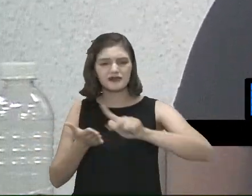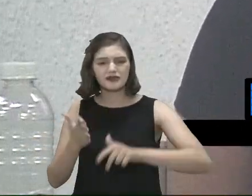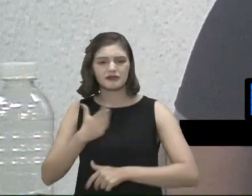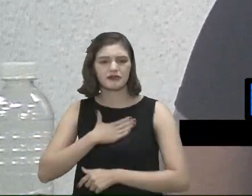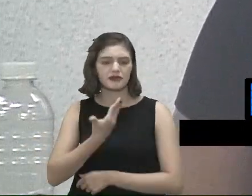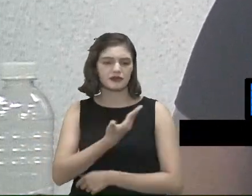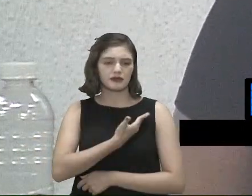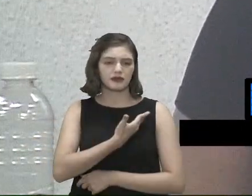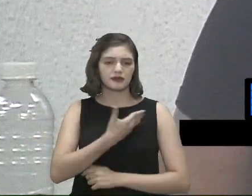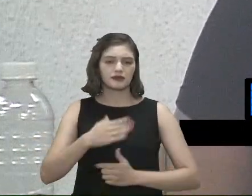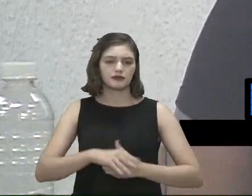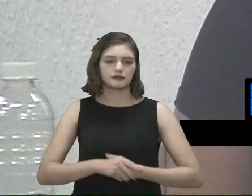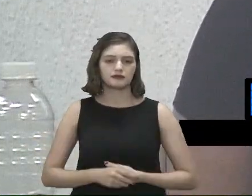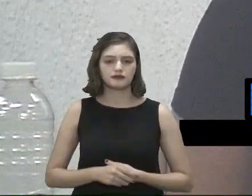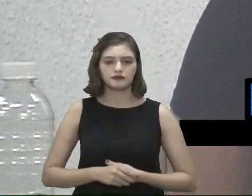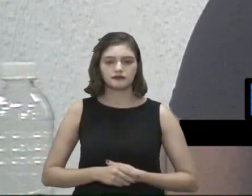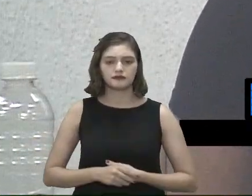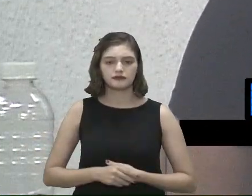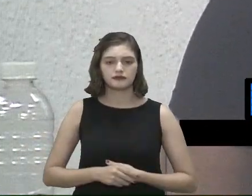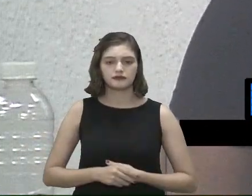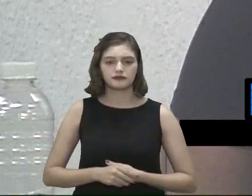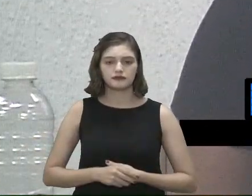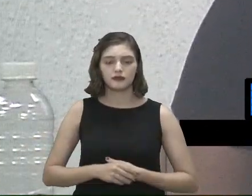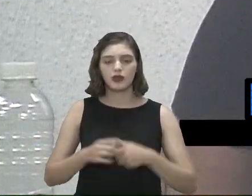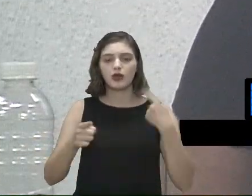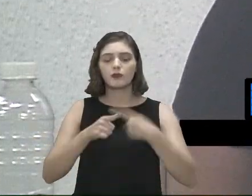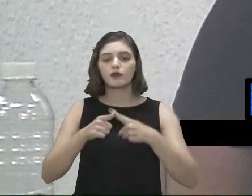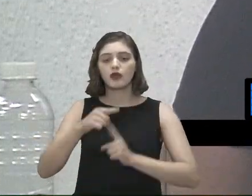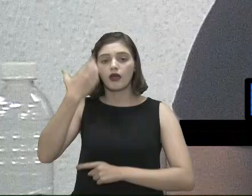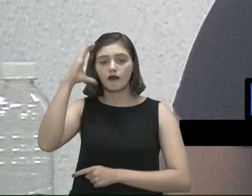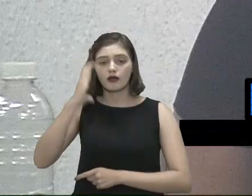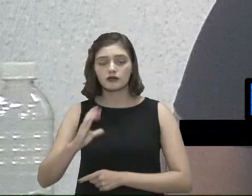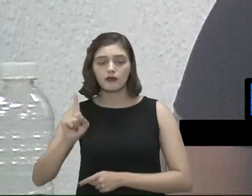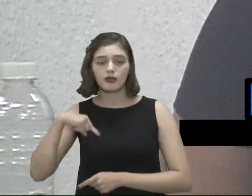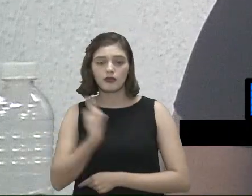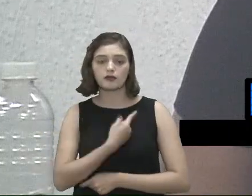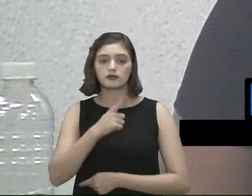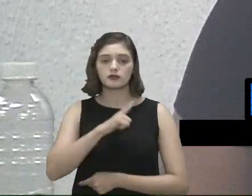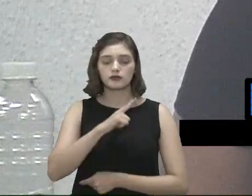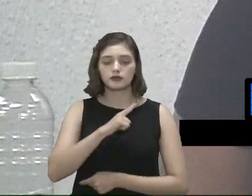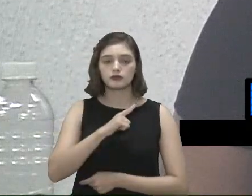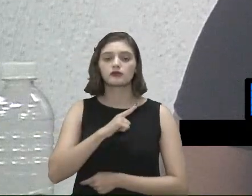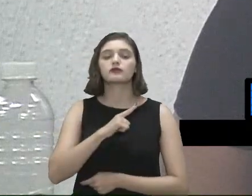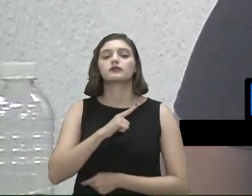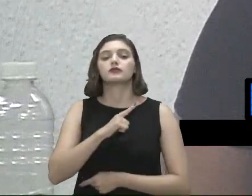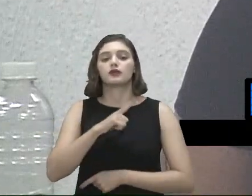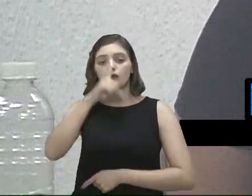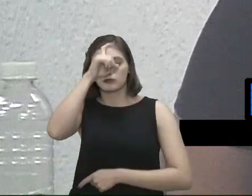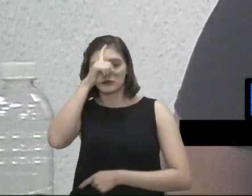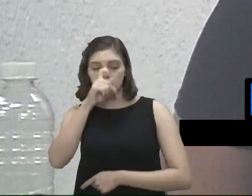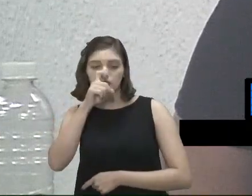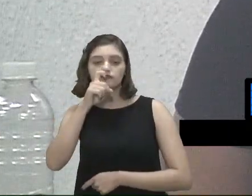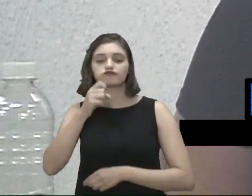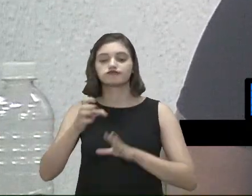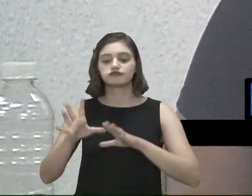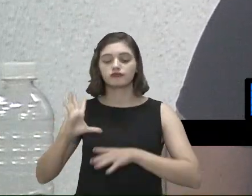próprios colegas, né? Por que que em Caçapava nós temos um ambulatório trans e aqui nós não